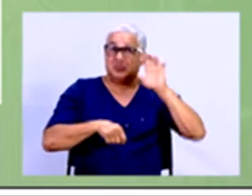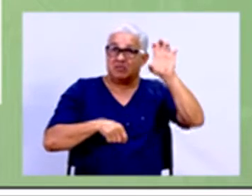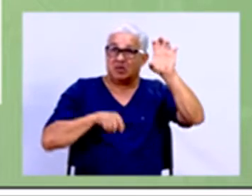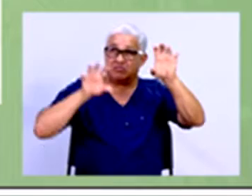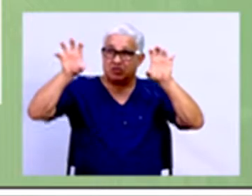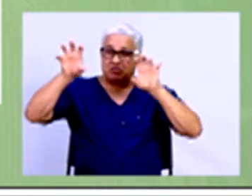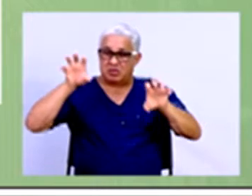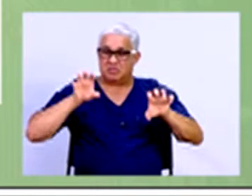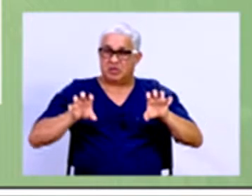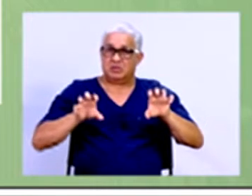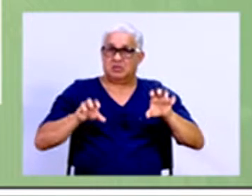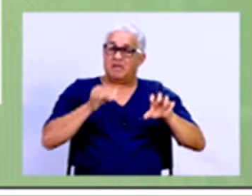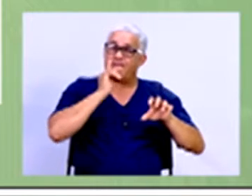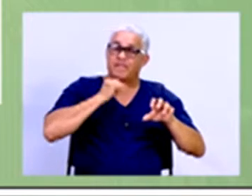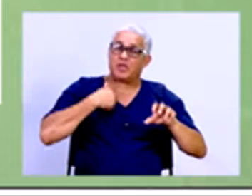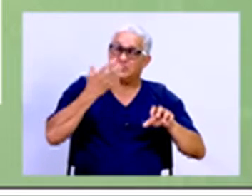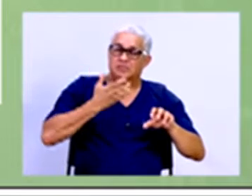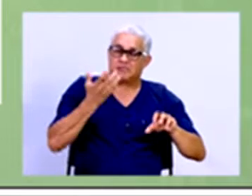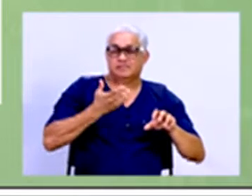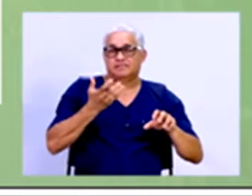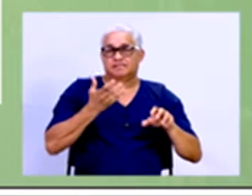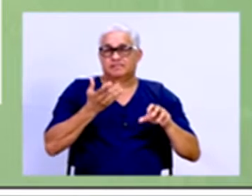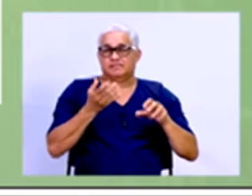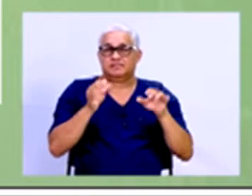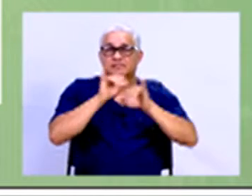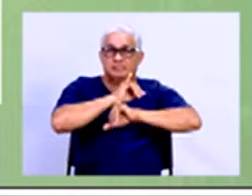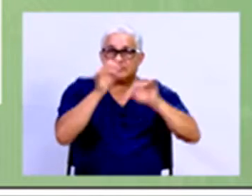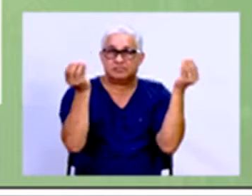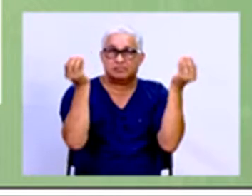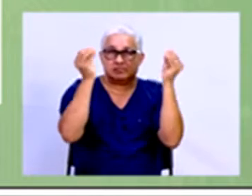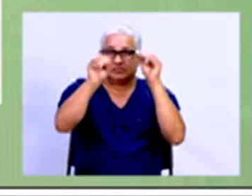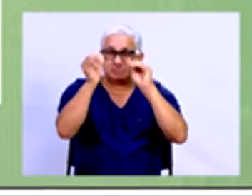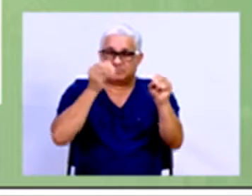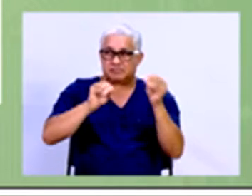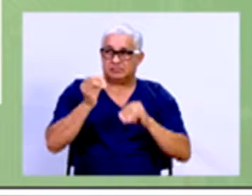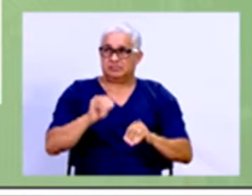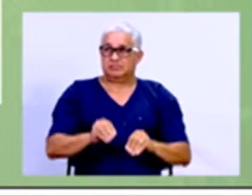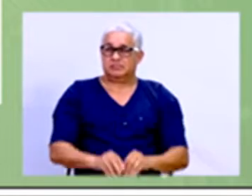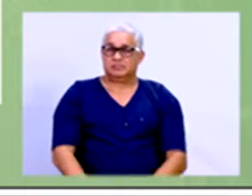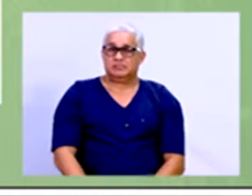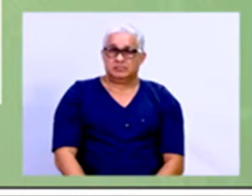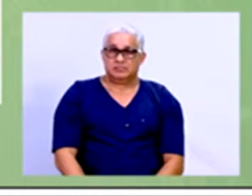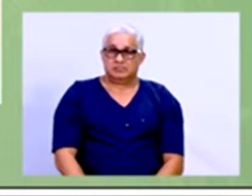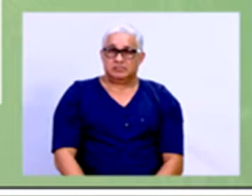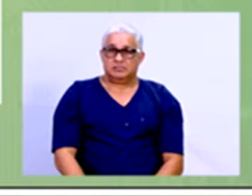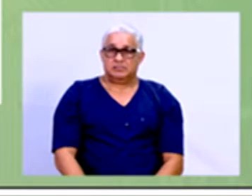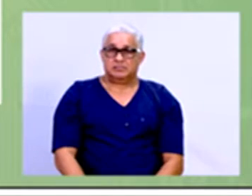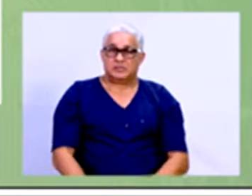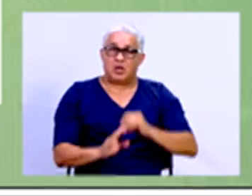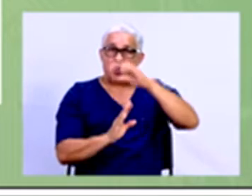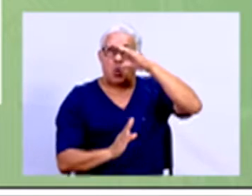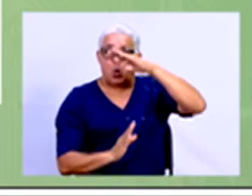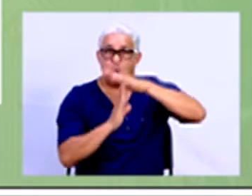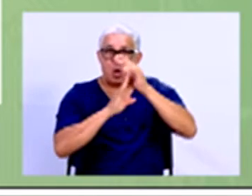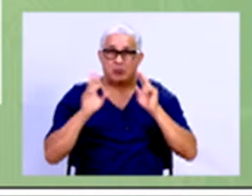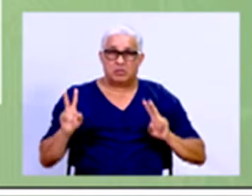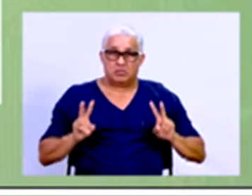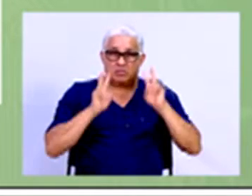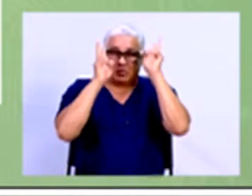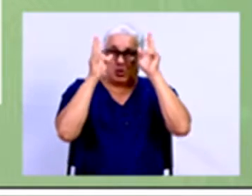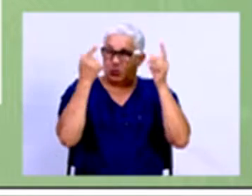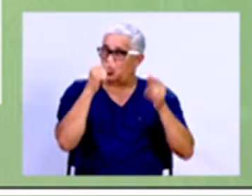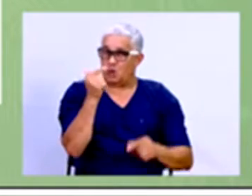e outros para outra. Por exemplo, se você quer tratar informações sem limite de valores, né, sem